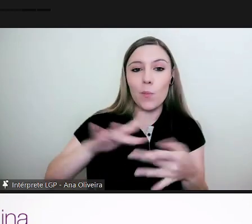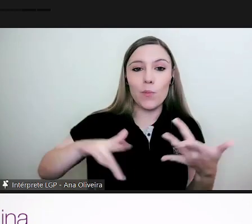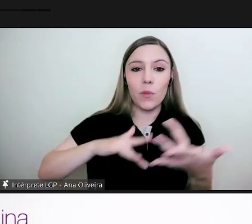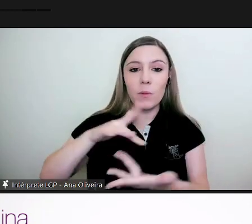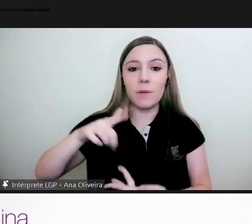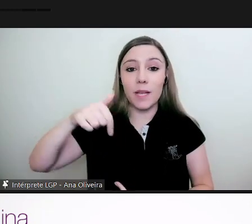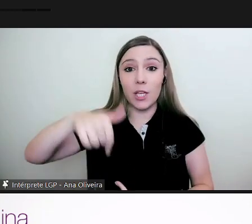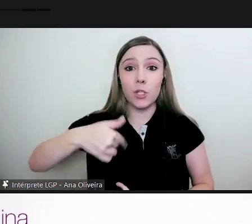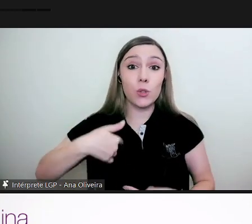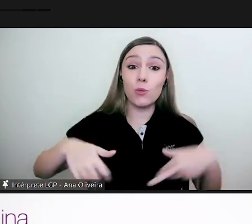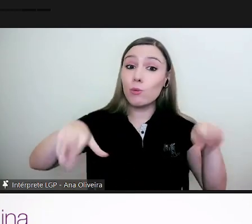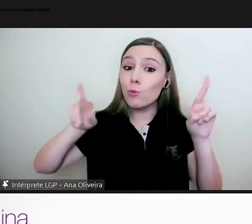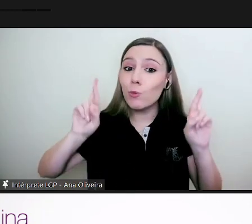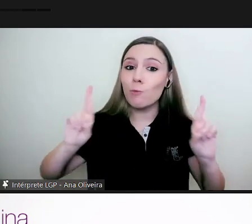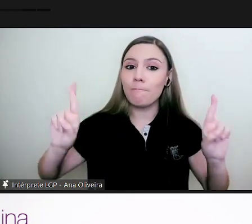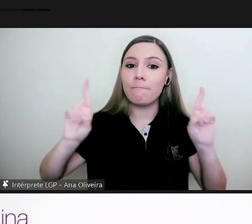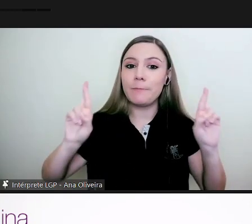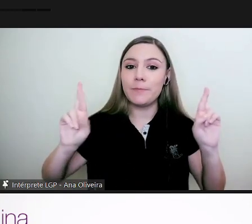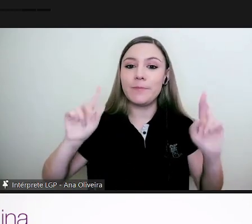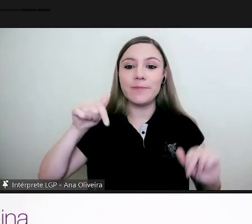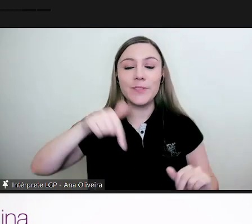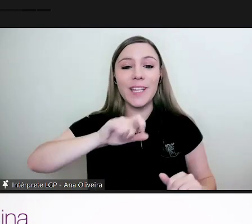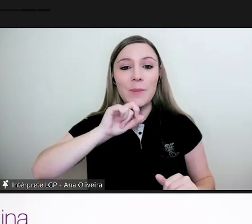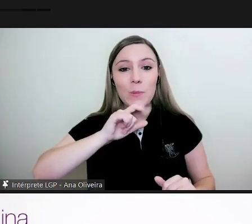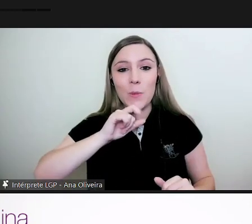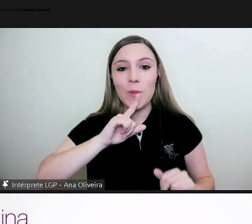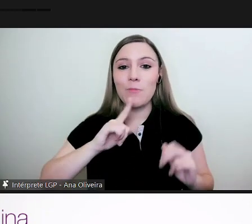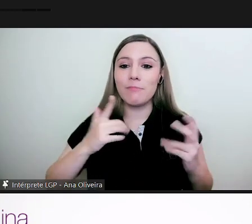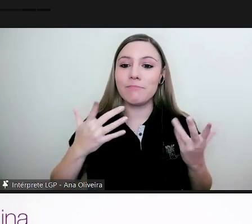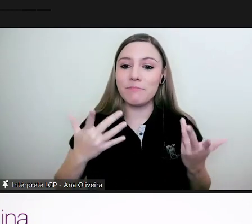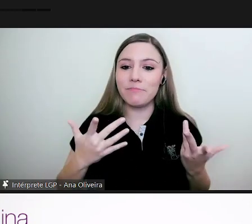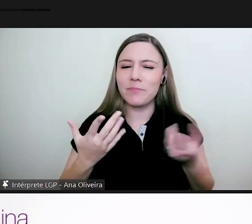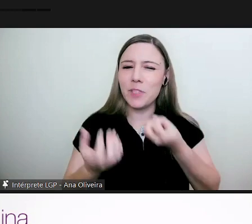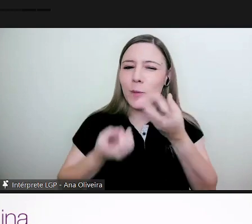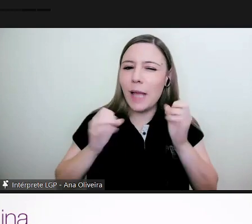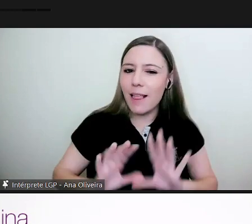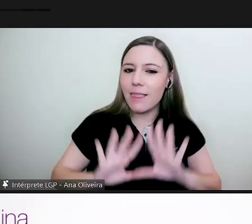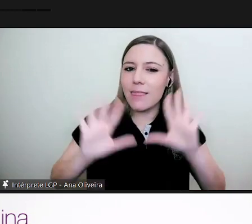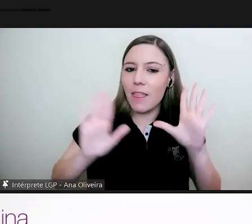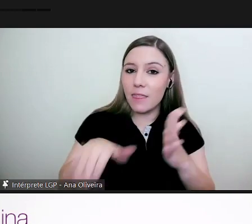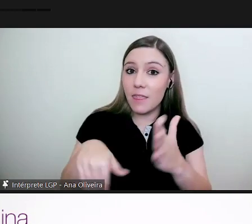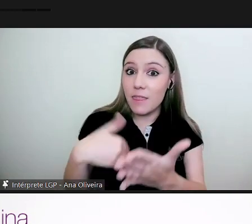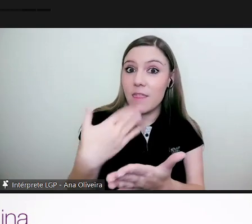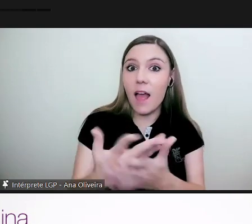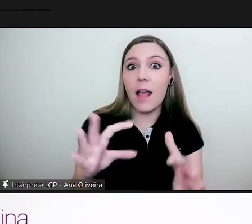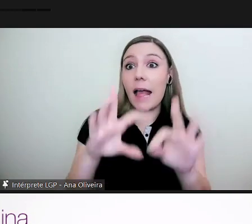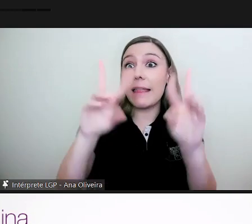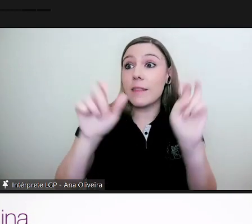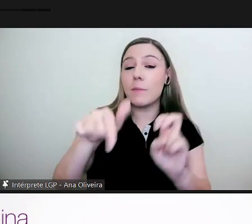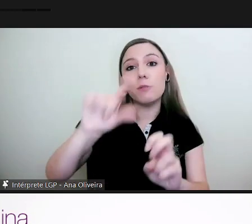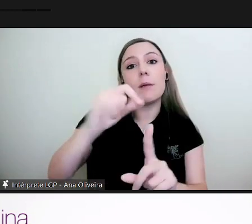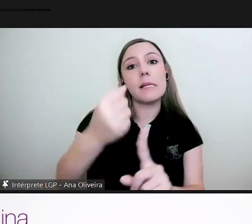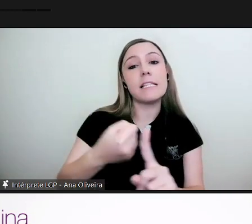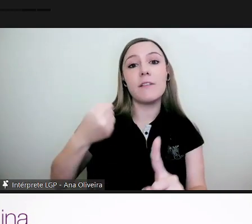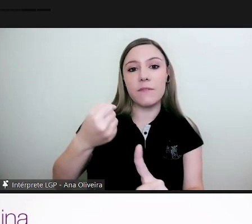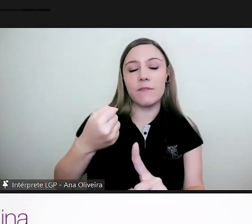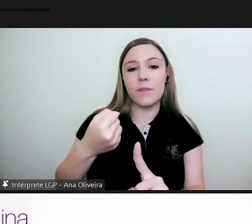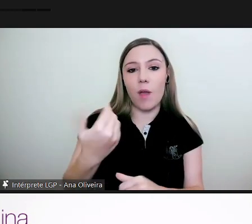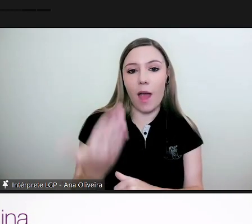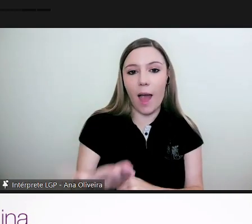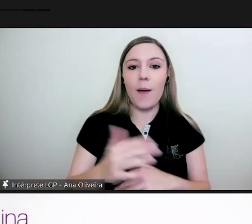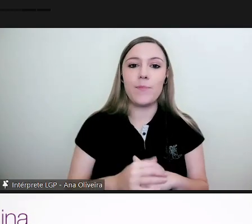espero que possa ser de alguma forma esclarecedora e instrutiva face ao tema e ao desafio que foi